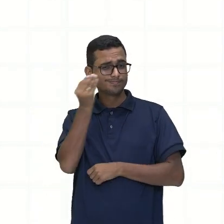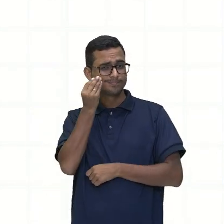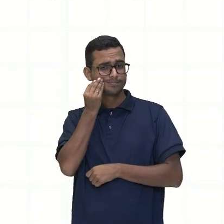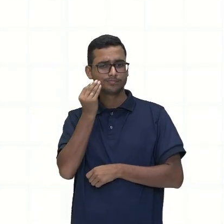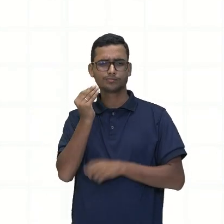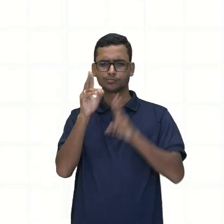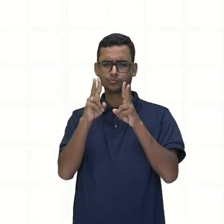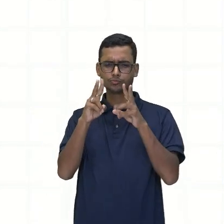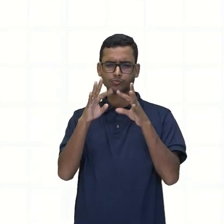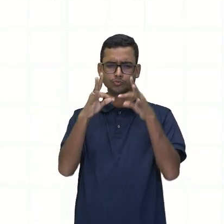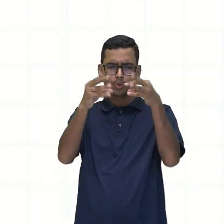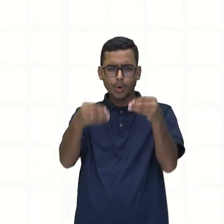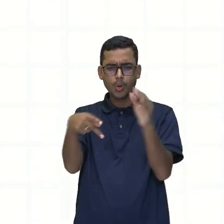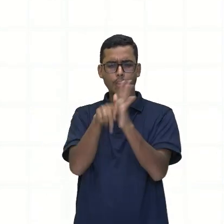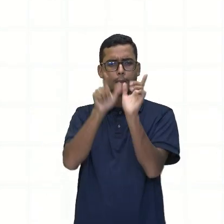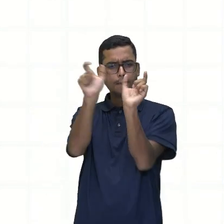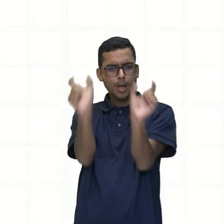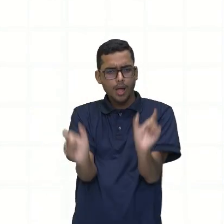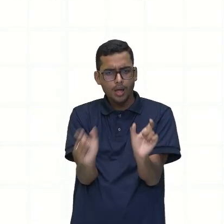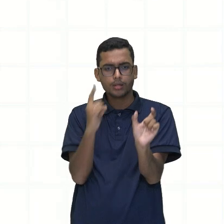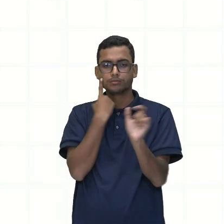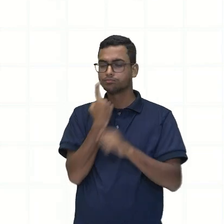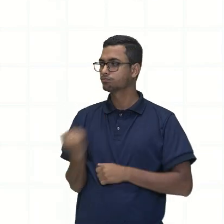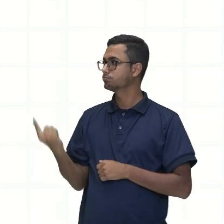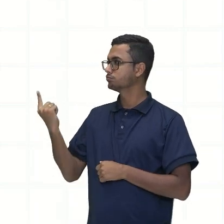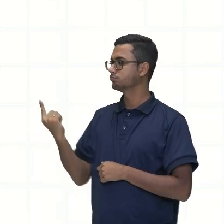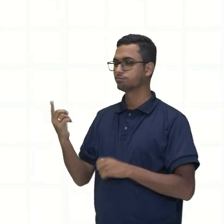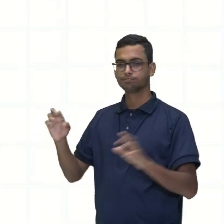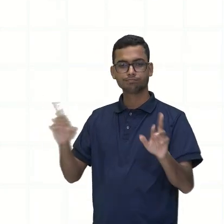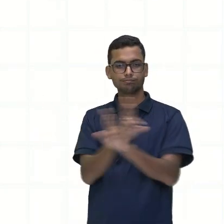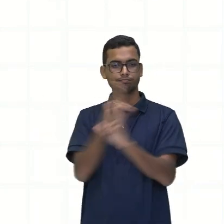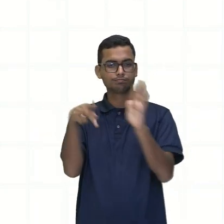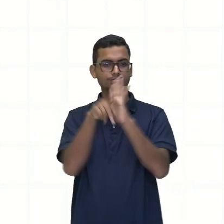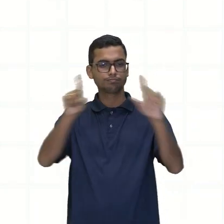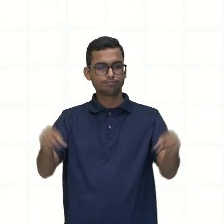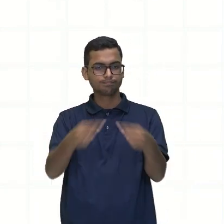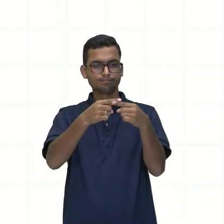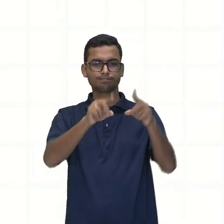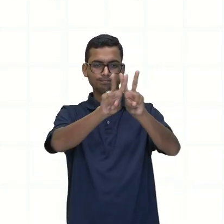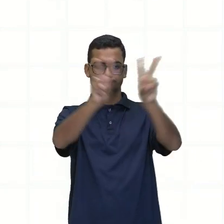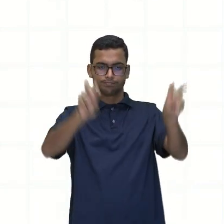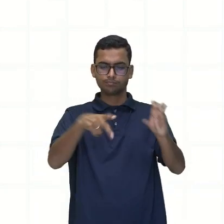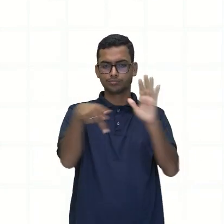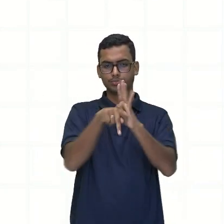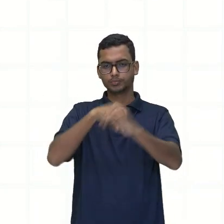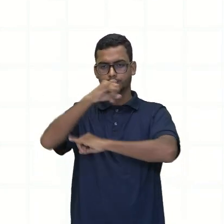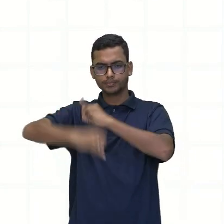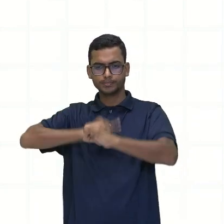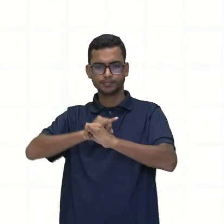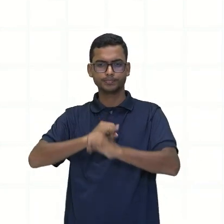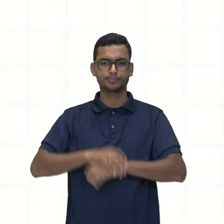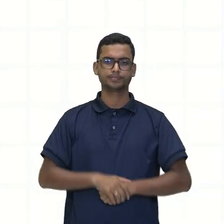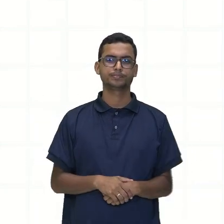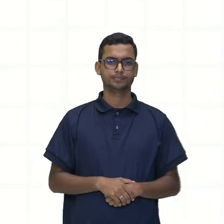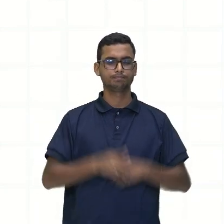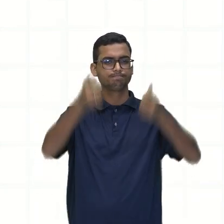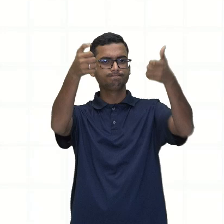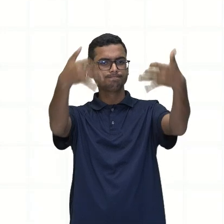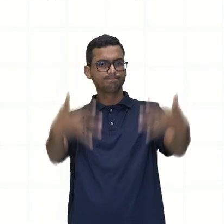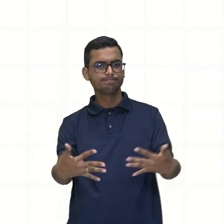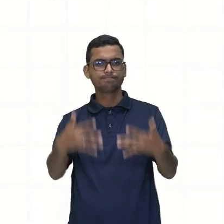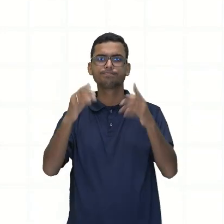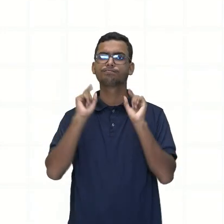vão aparecer aqui vão estar relacionadas ao assunto que é a internet. Ele vai explicar o que